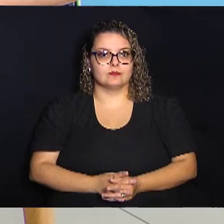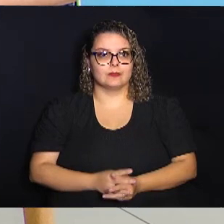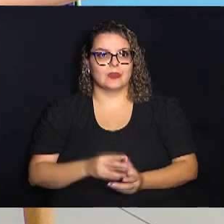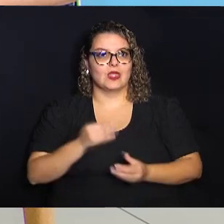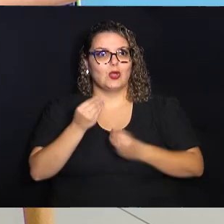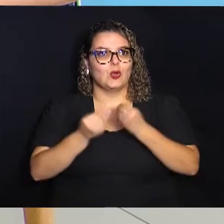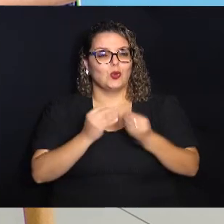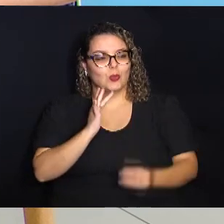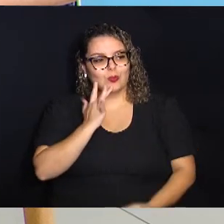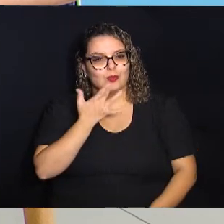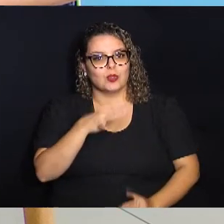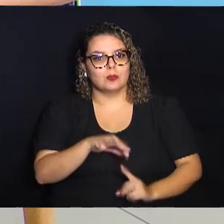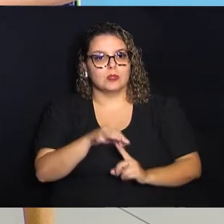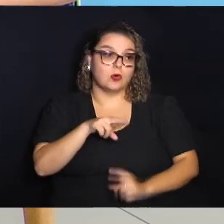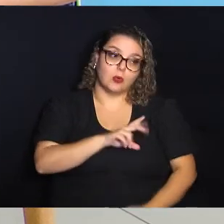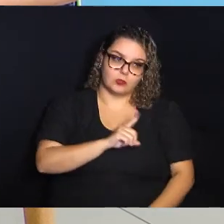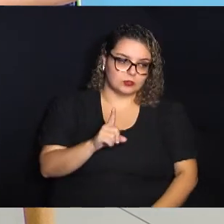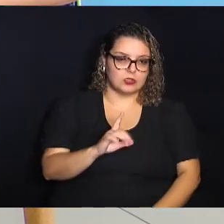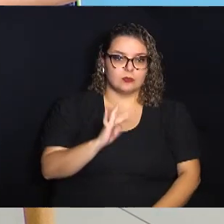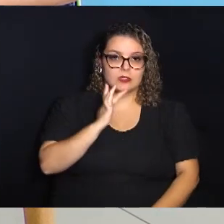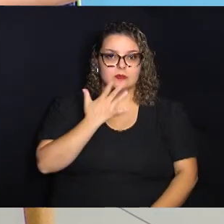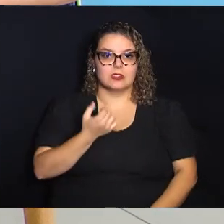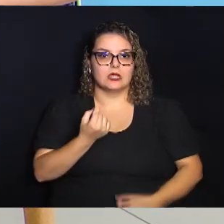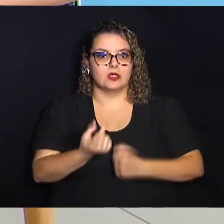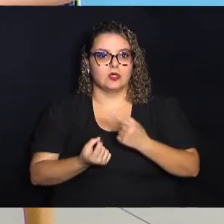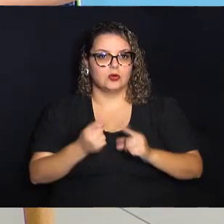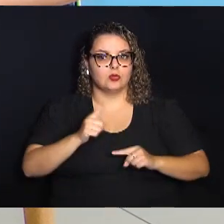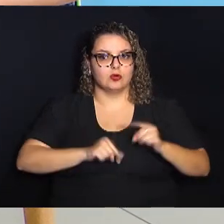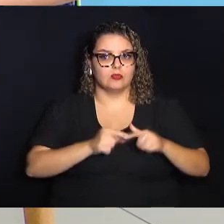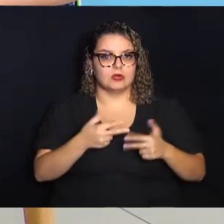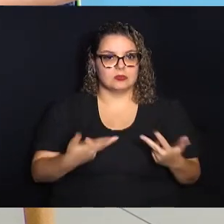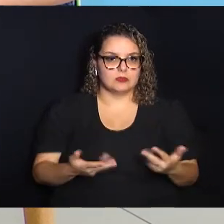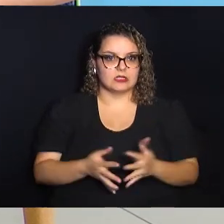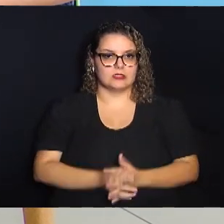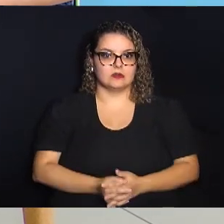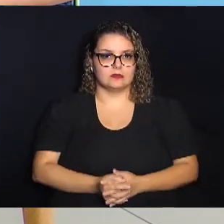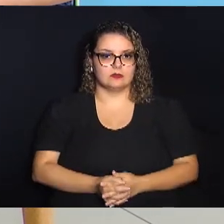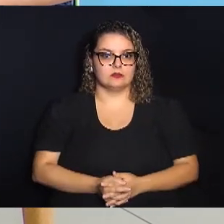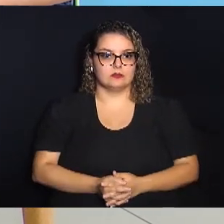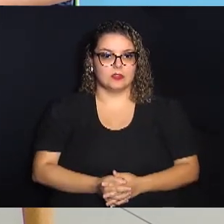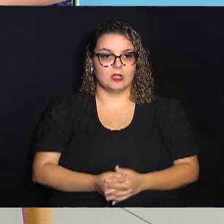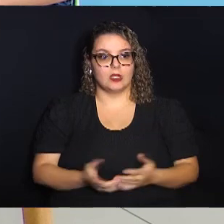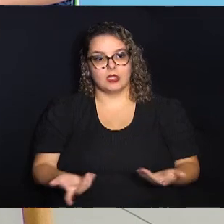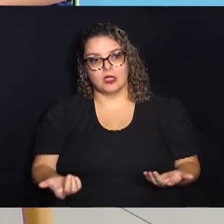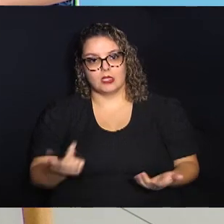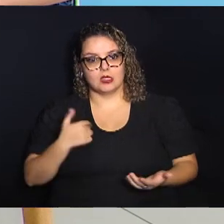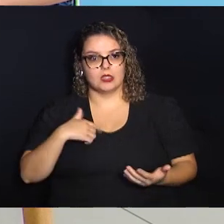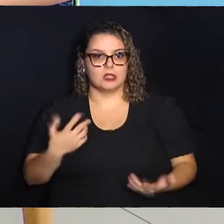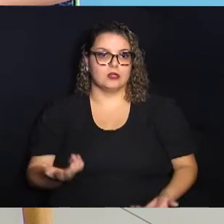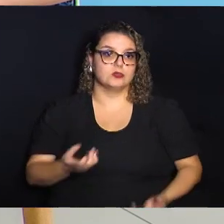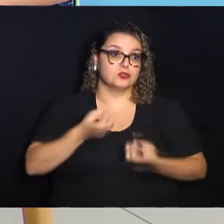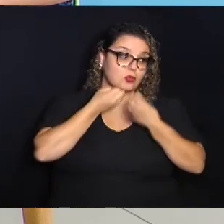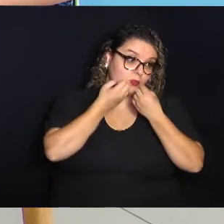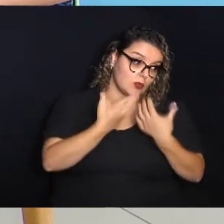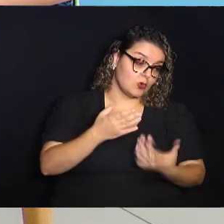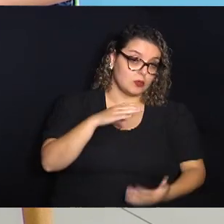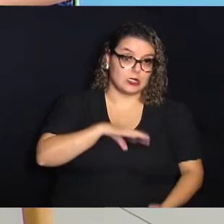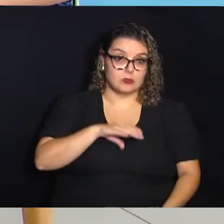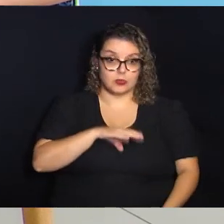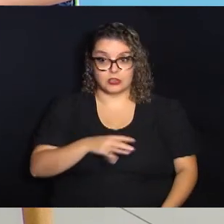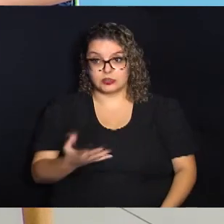como priorizar ou não priorizar algumas matérias, né? Puxa vida, eu sou bom de